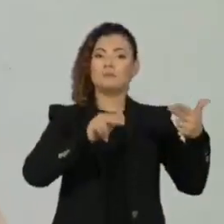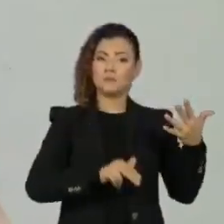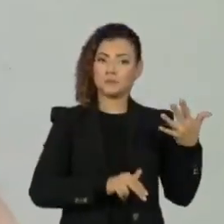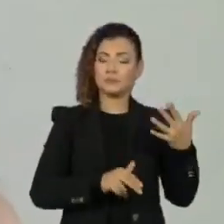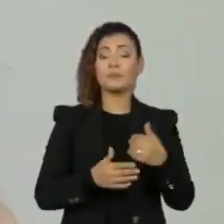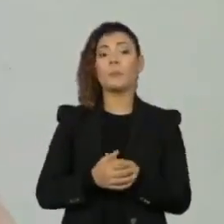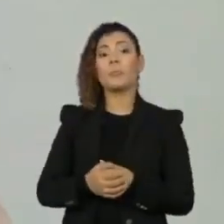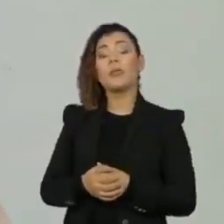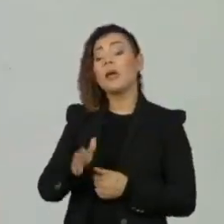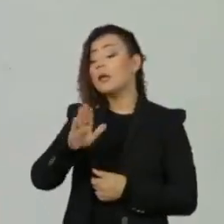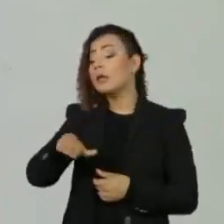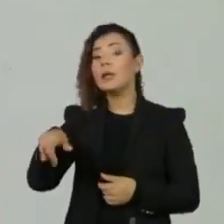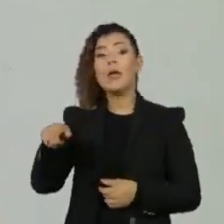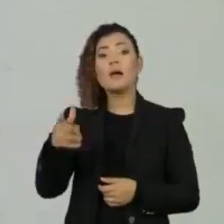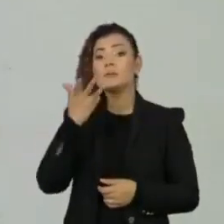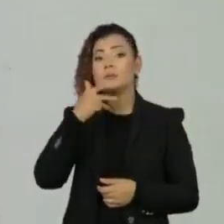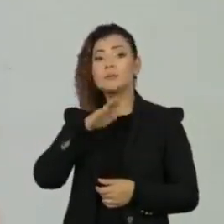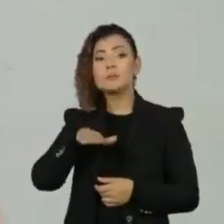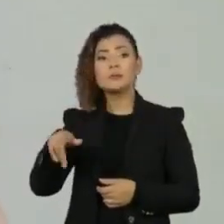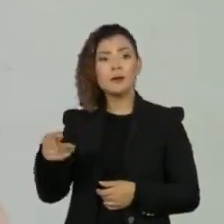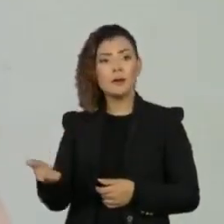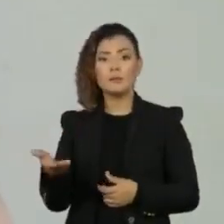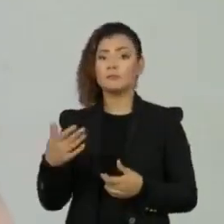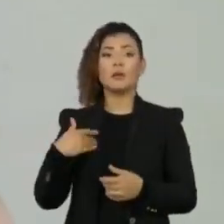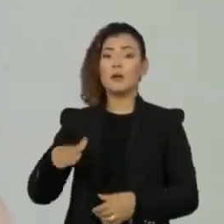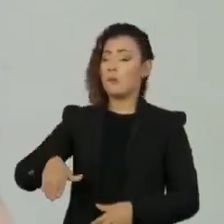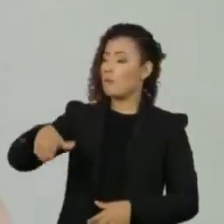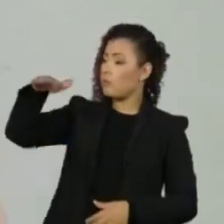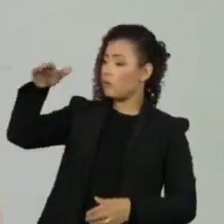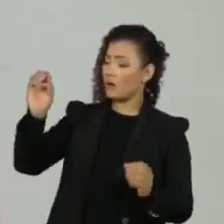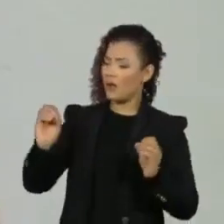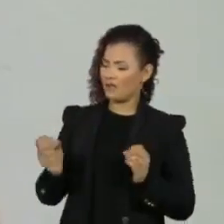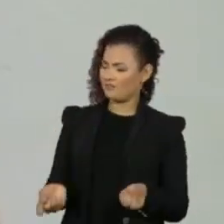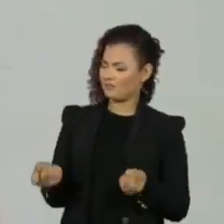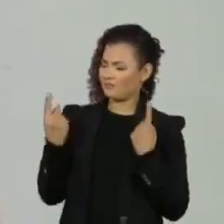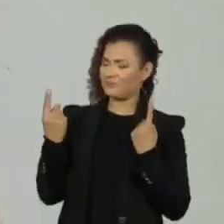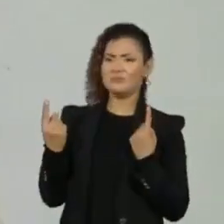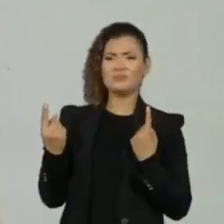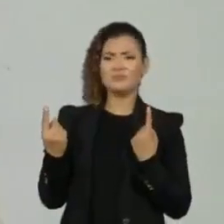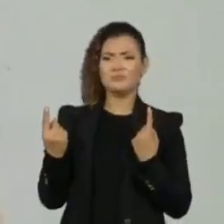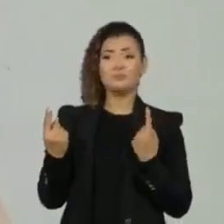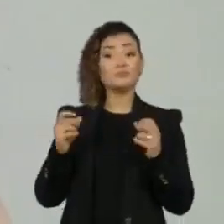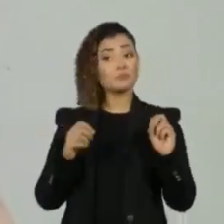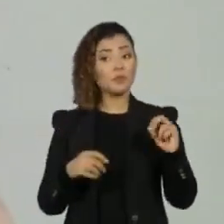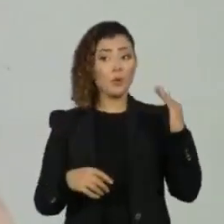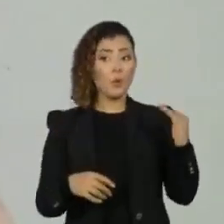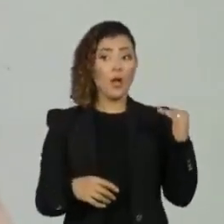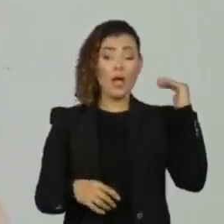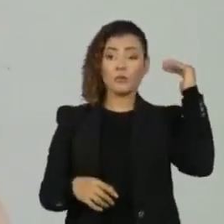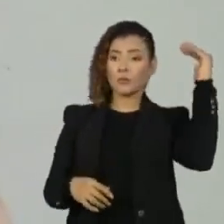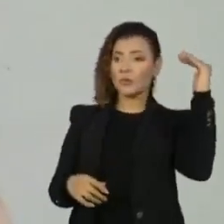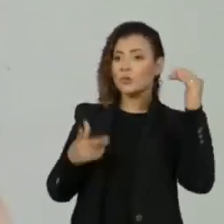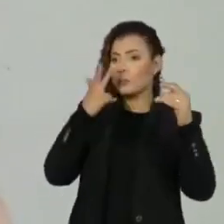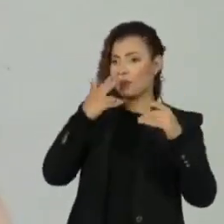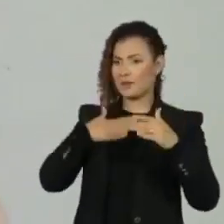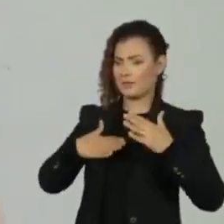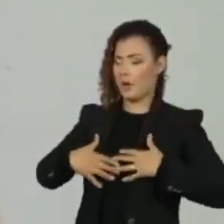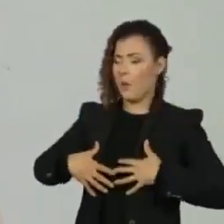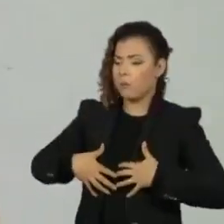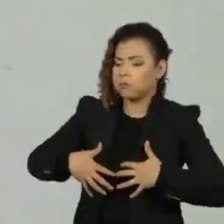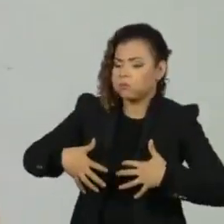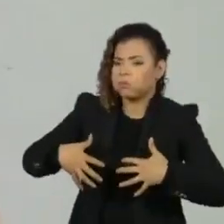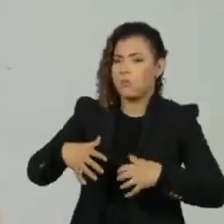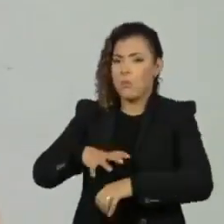você pega uma criança que ela não cresce da maneira que faz. Aí você pega um adulto que começa com muita retenção e desenvolve